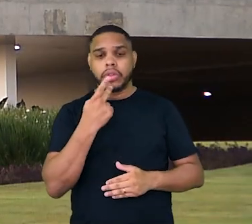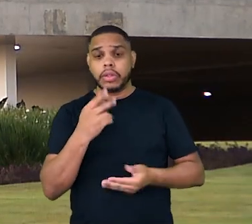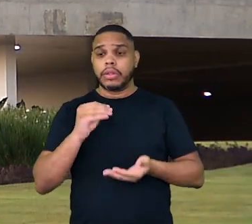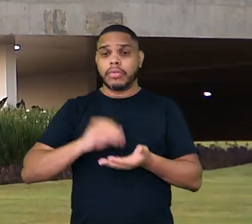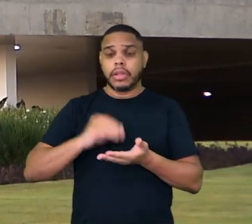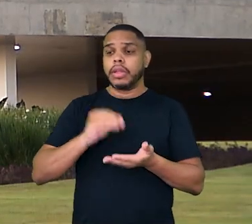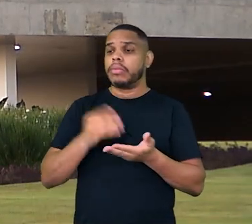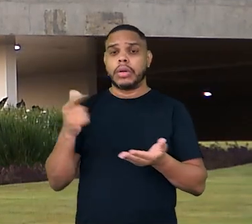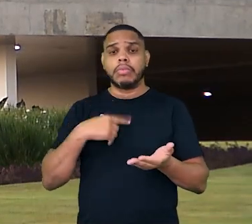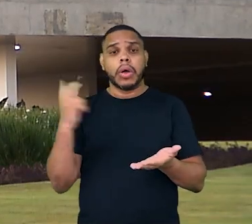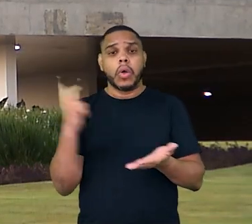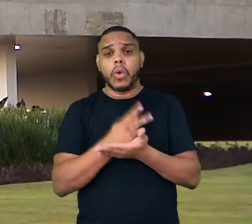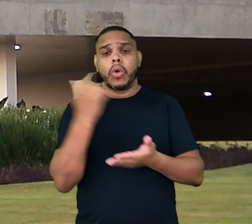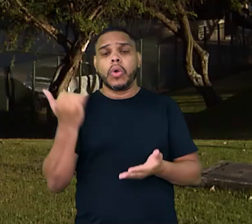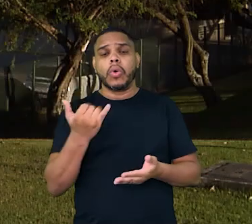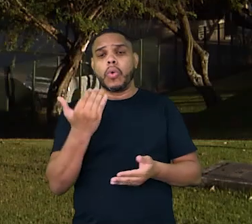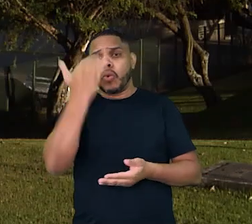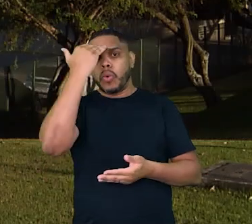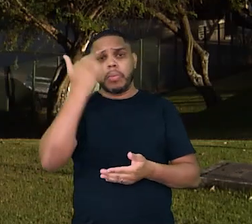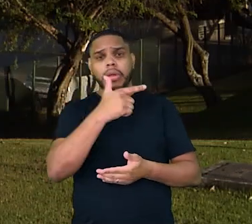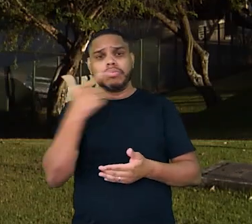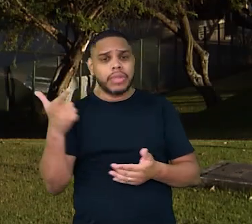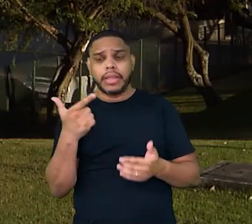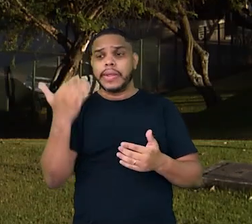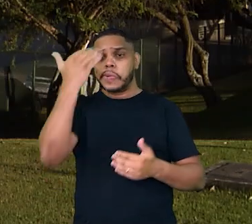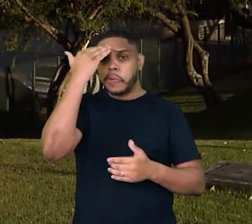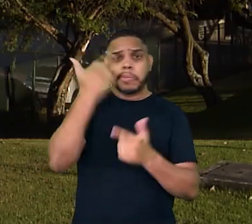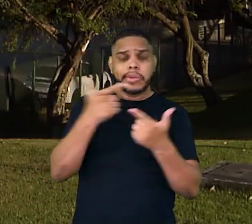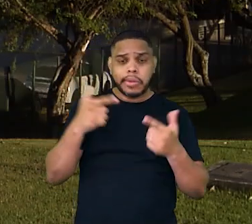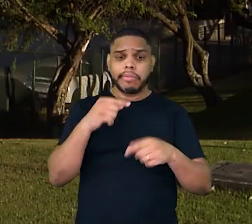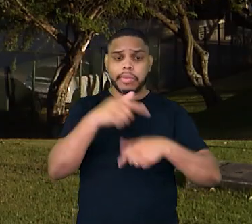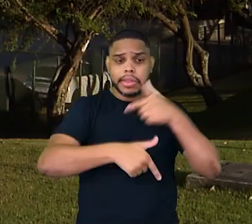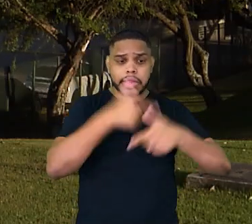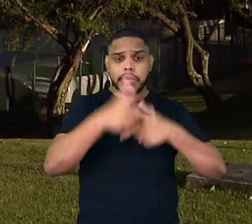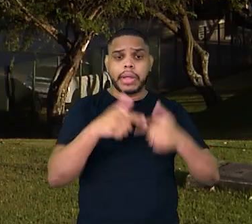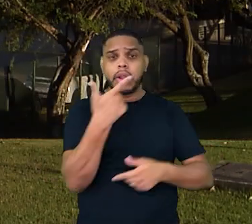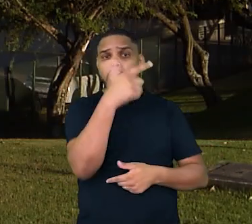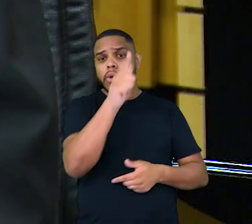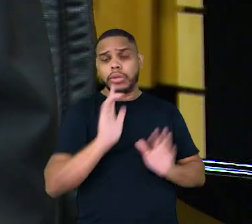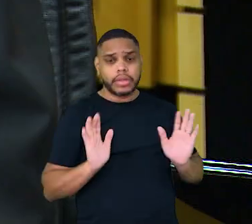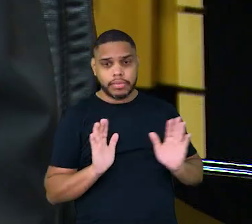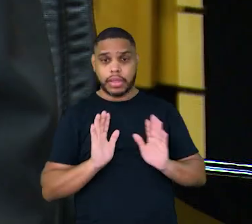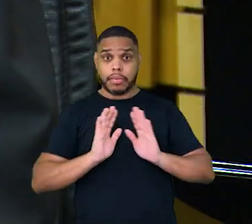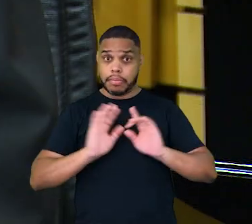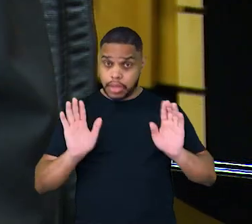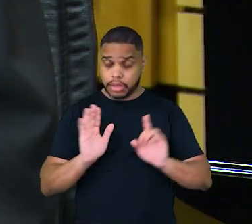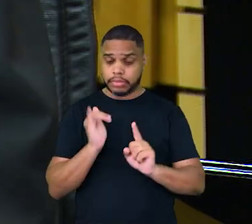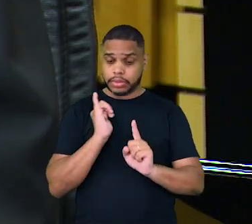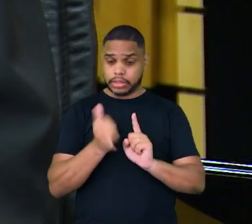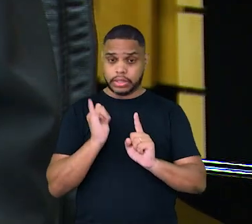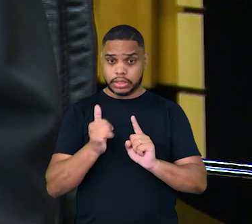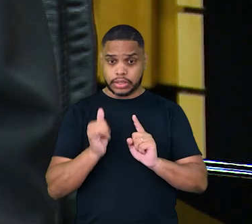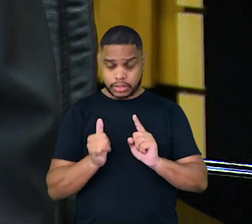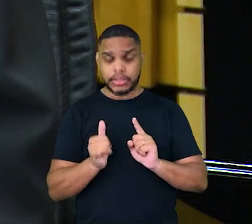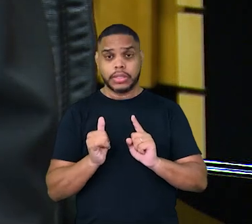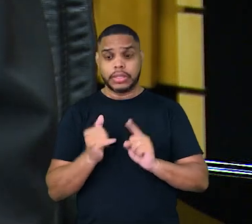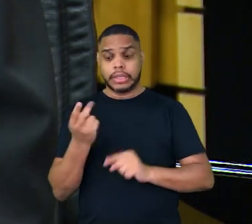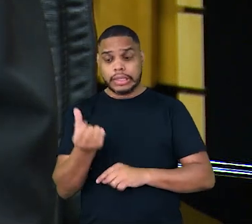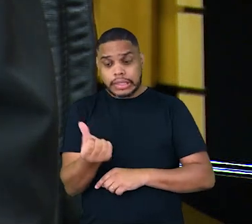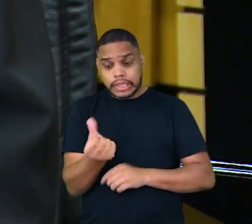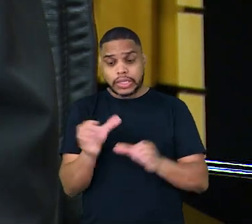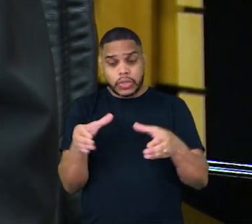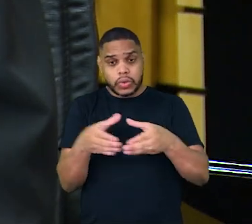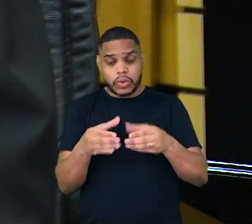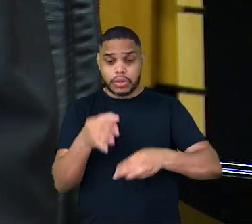da ausência de nexo entre o homicídio e a atividade desenvolvida. Mas o relator do caso na